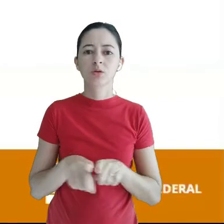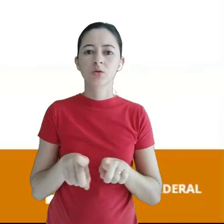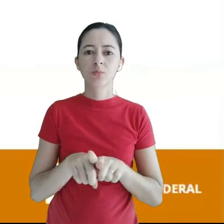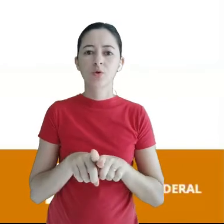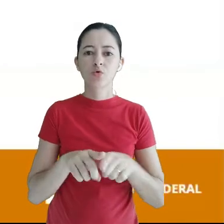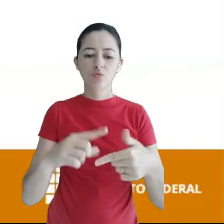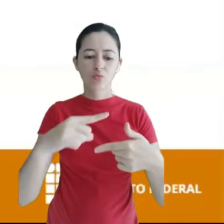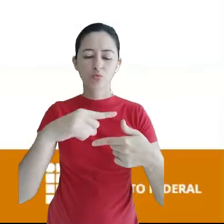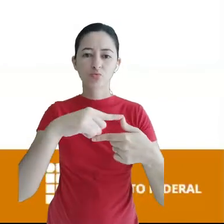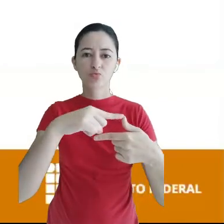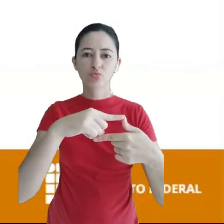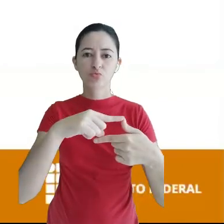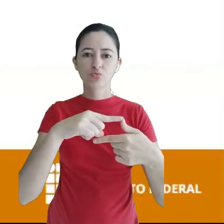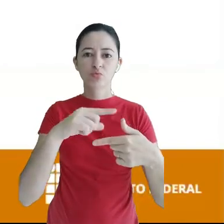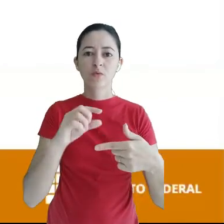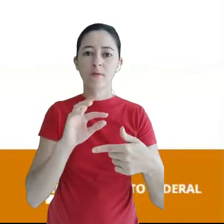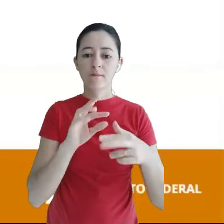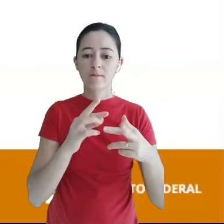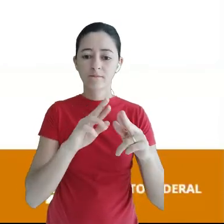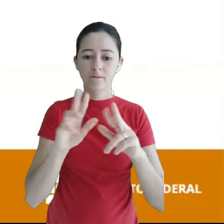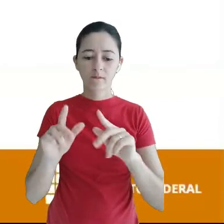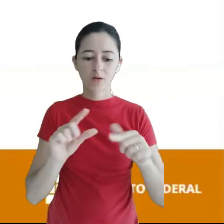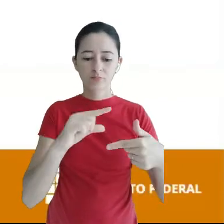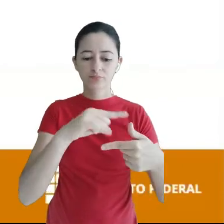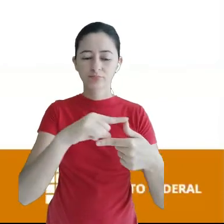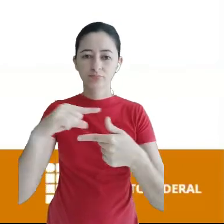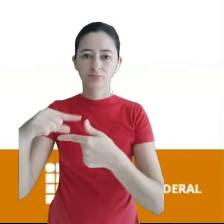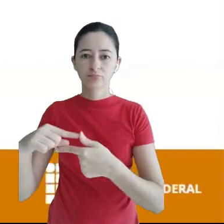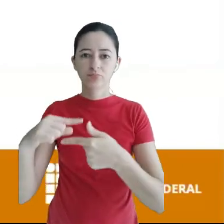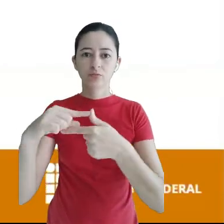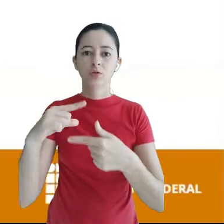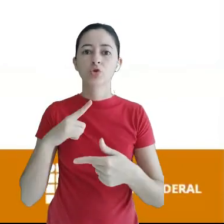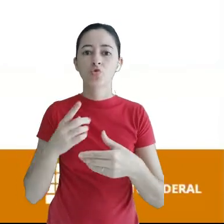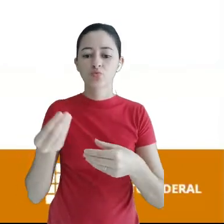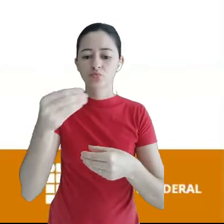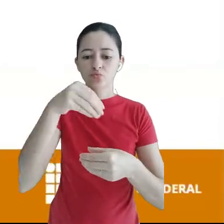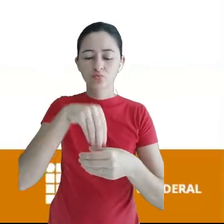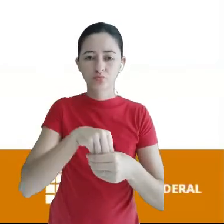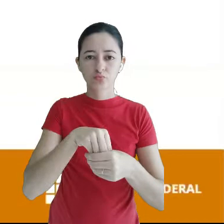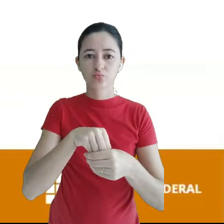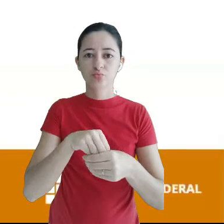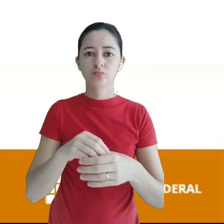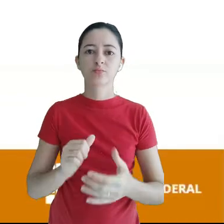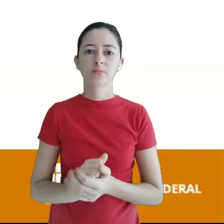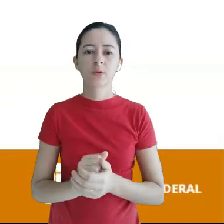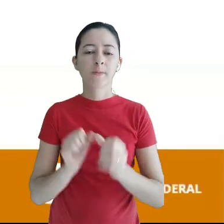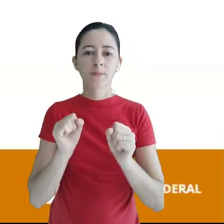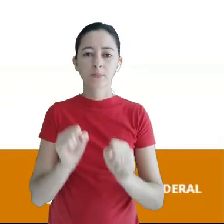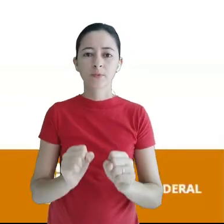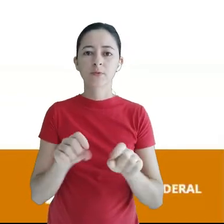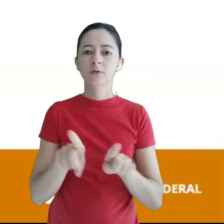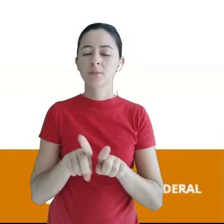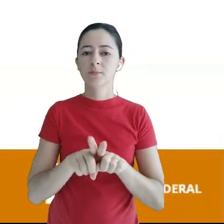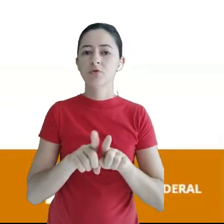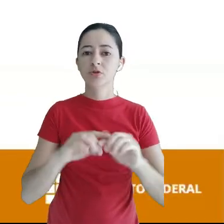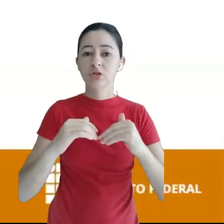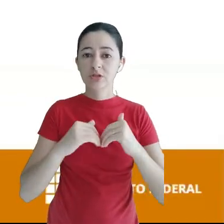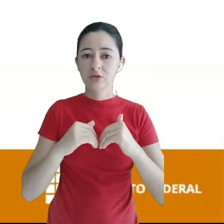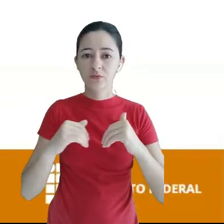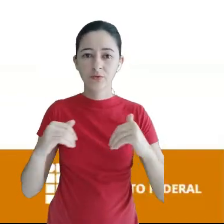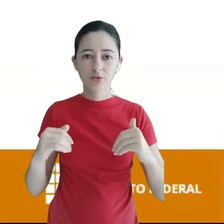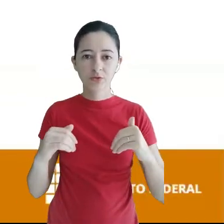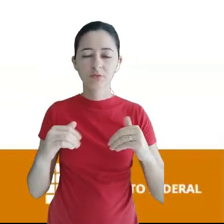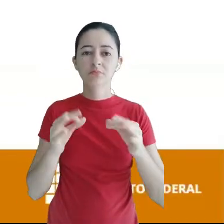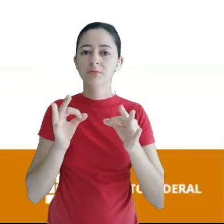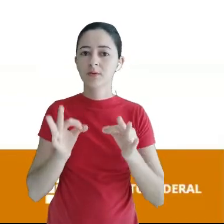esse produto, detalhar ele melhor, né? Em várias entidades. Aqui eu juntei várias em uma só, né? Você poderia dividir isso